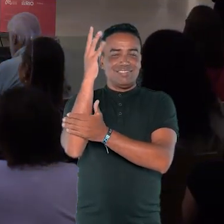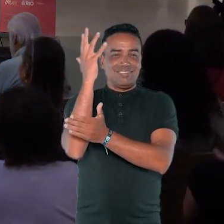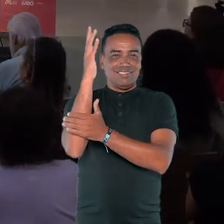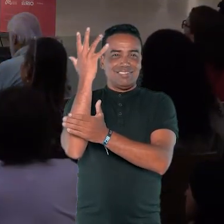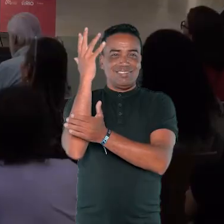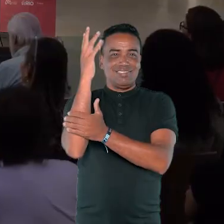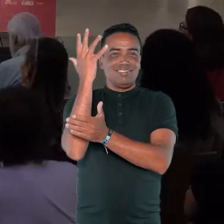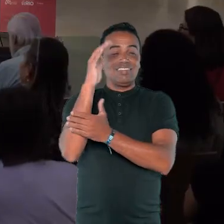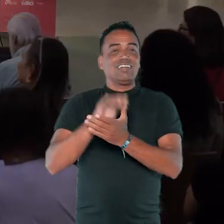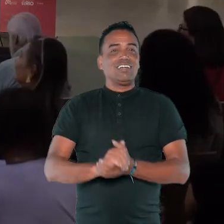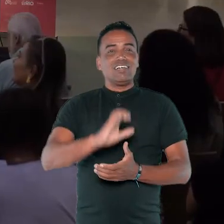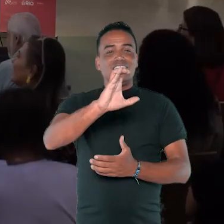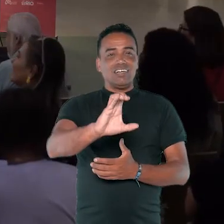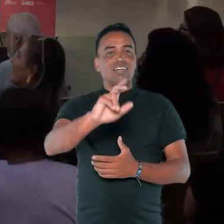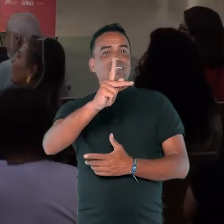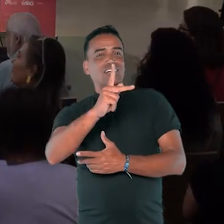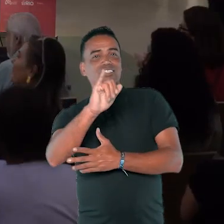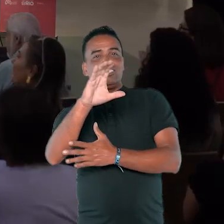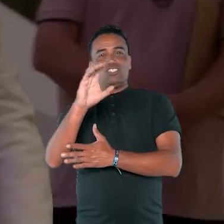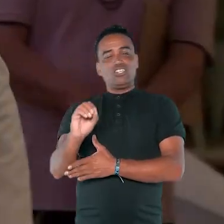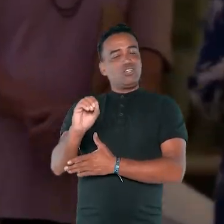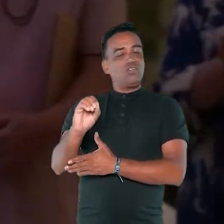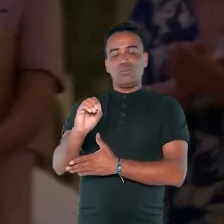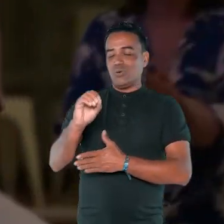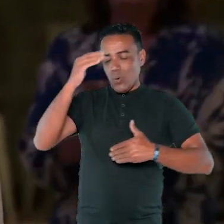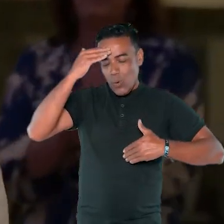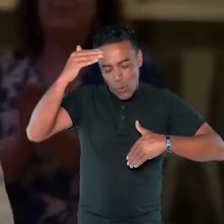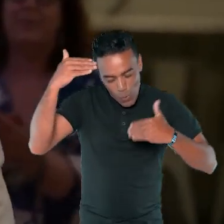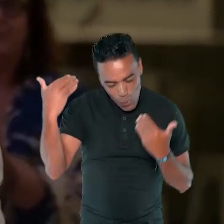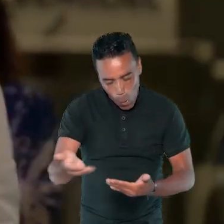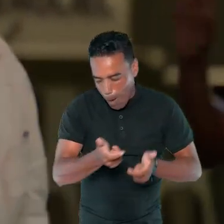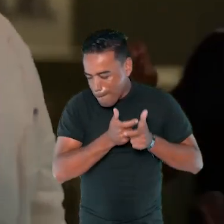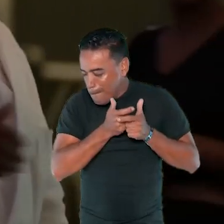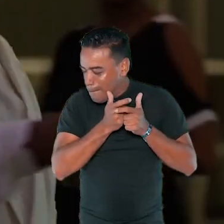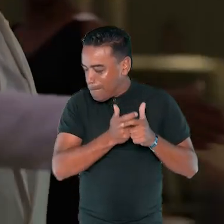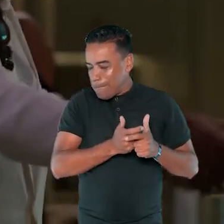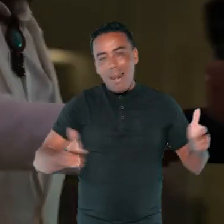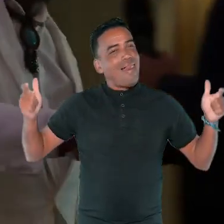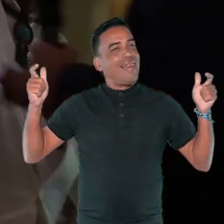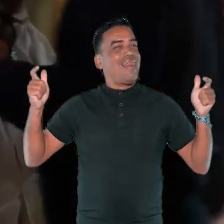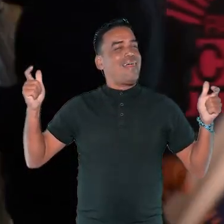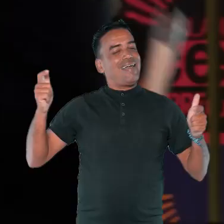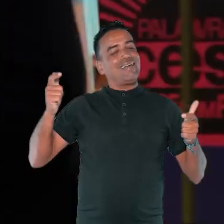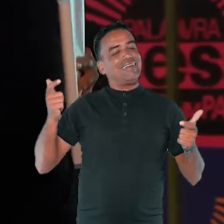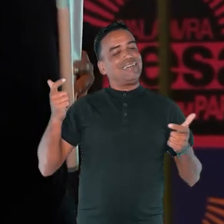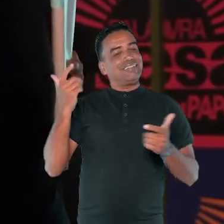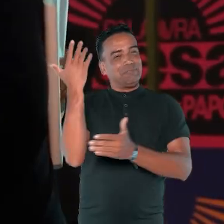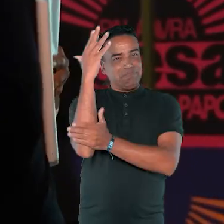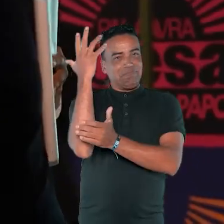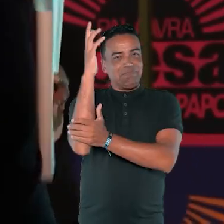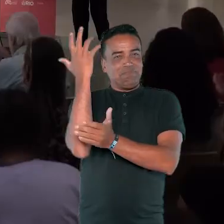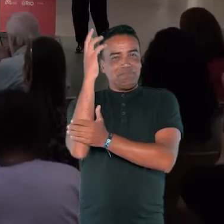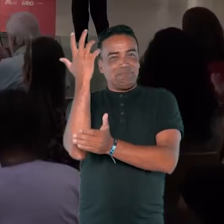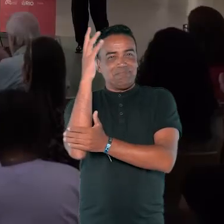branca de cabelos lisos e grisalhos, cujo comprimento lhe vai até os ombros. Ela traja blusa branca, por cima usa um blazer de tom preto e